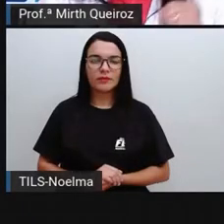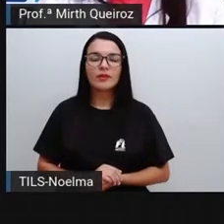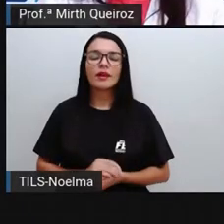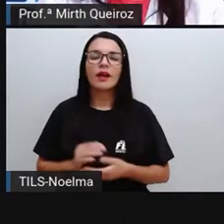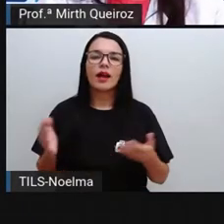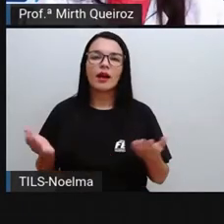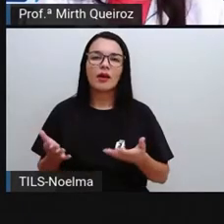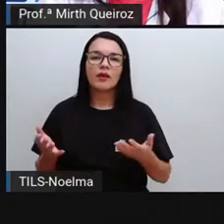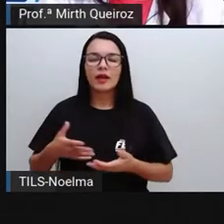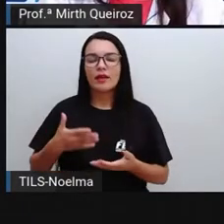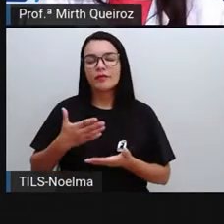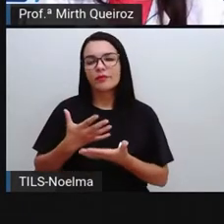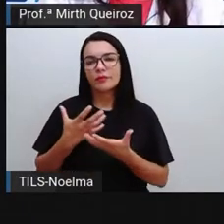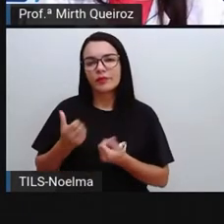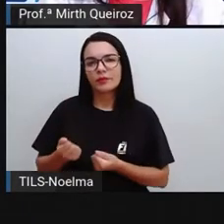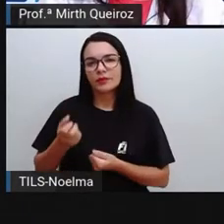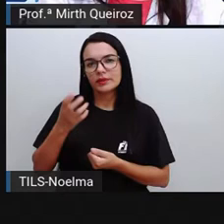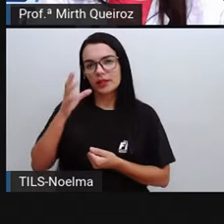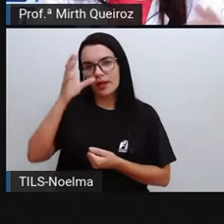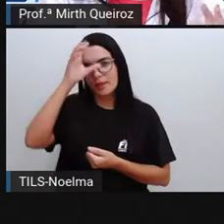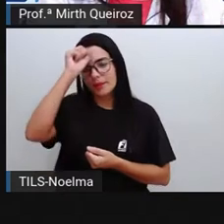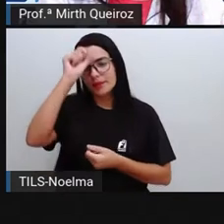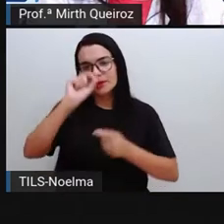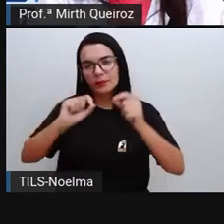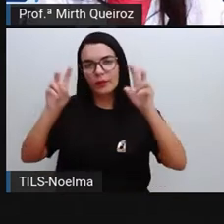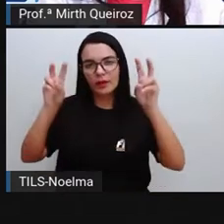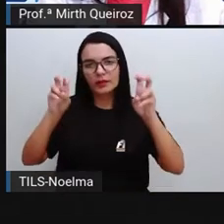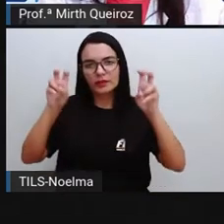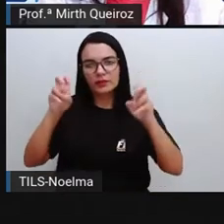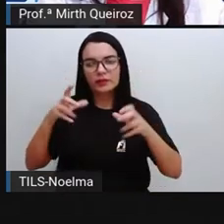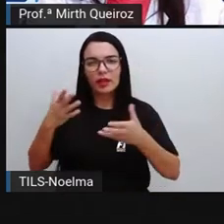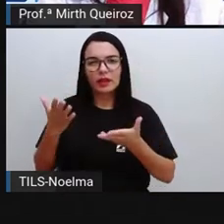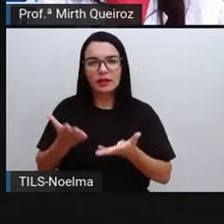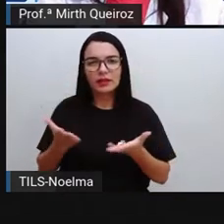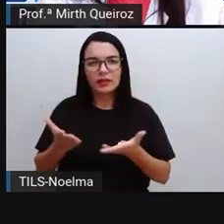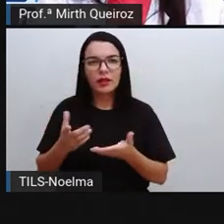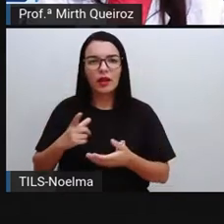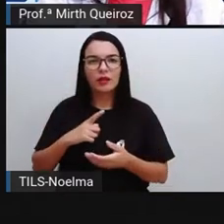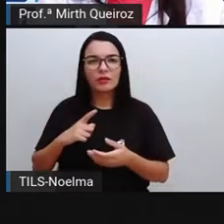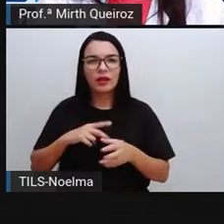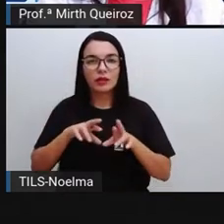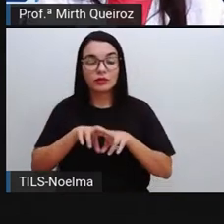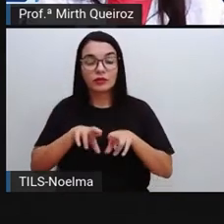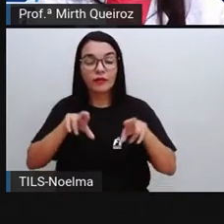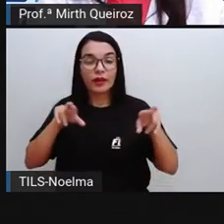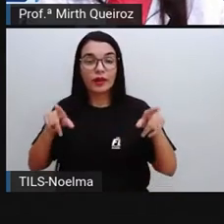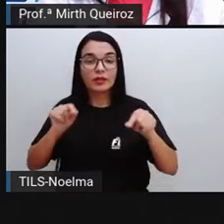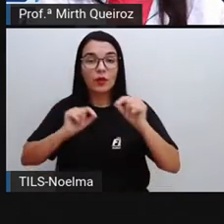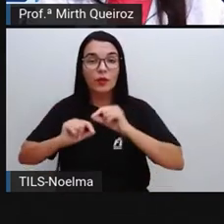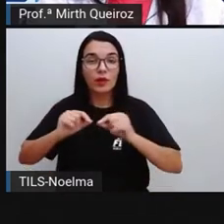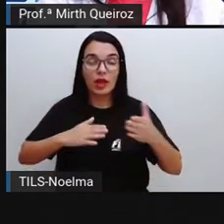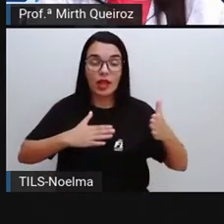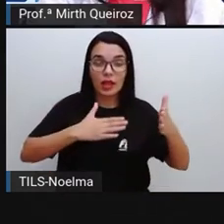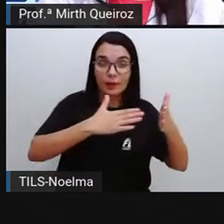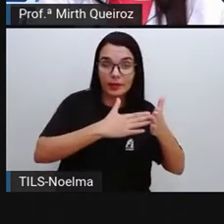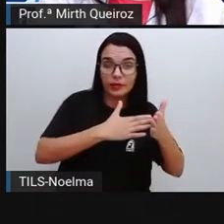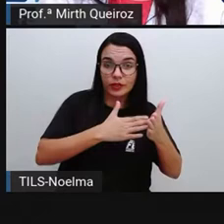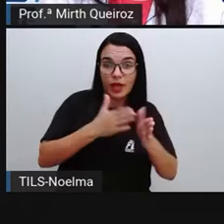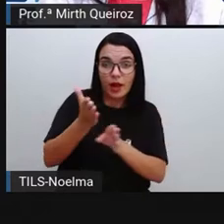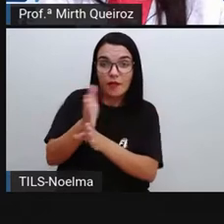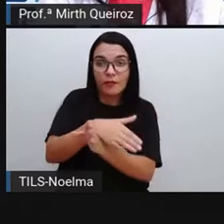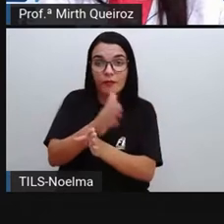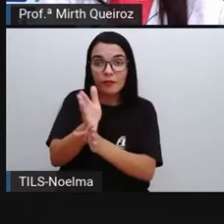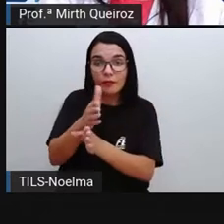E aí, nós vamos para o nosso assunto e a gente vai estabelecer aqui a diferença entre limite e